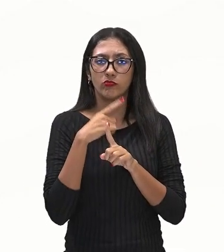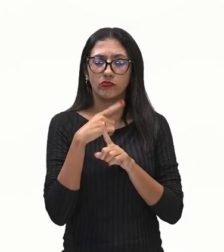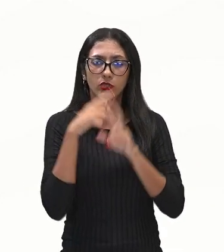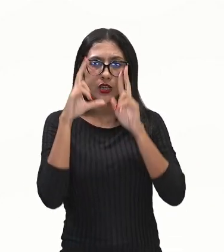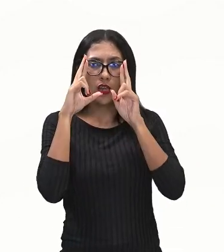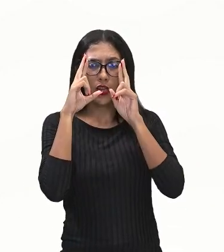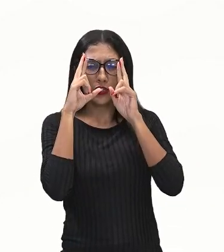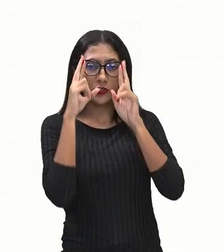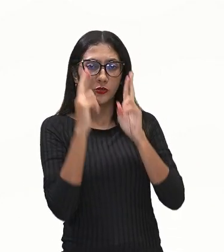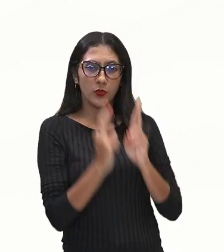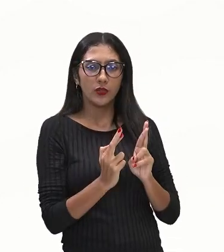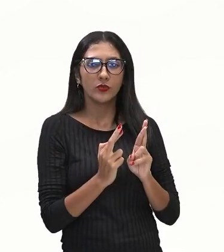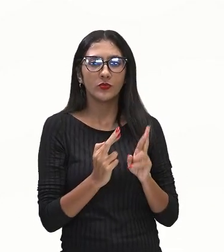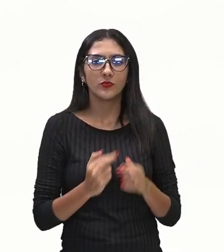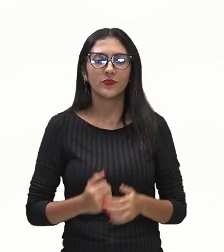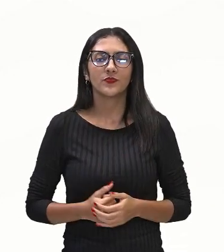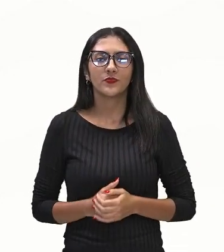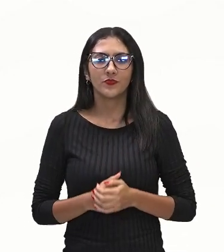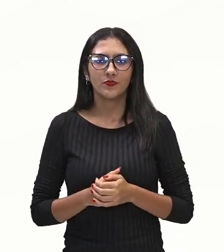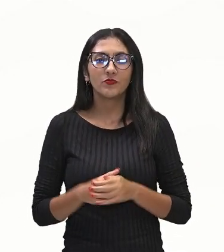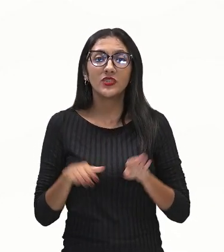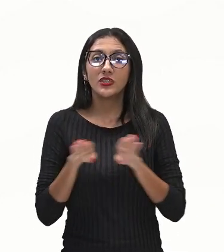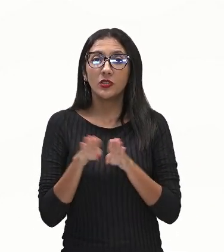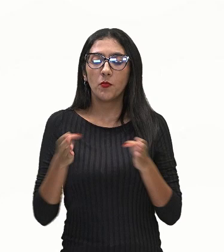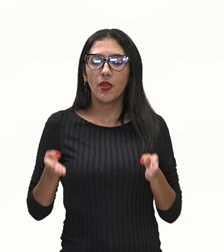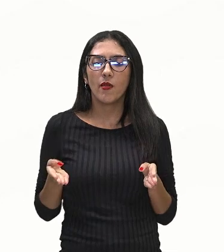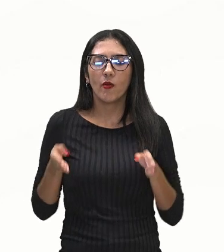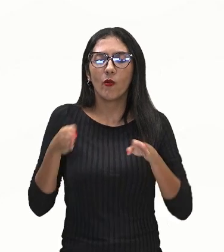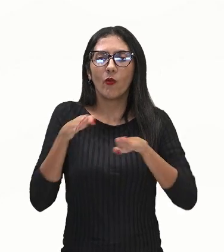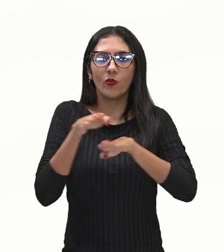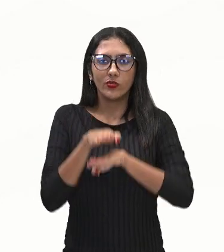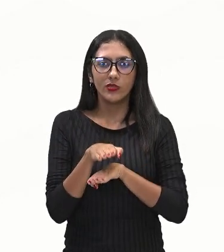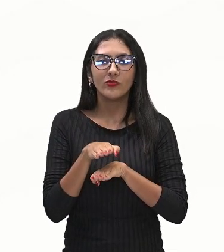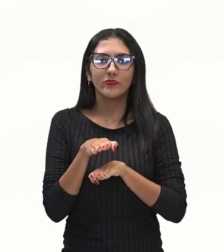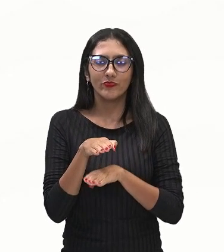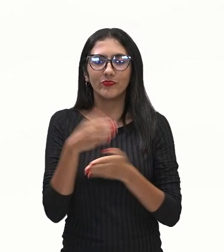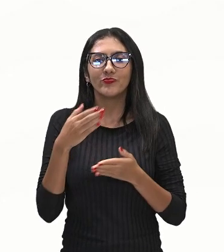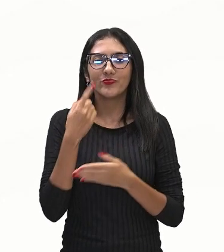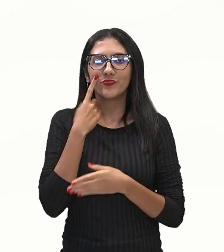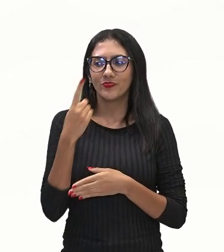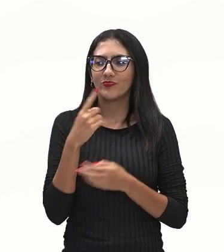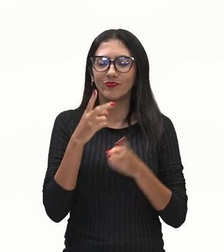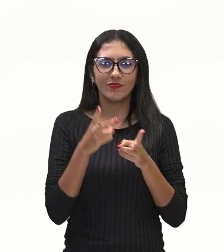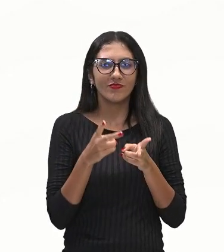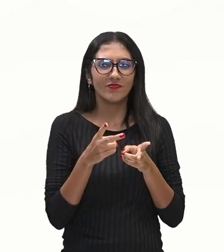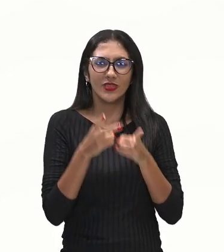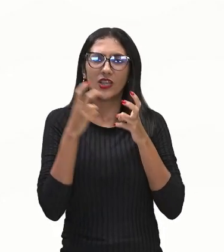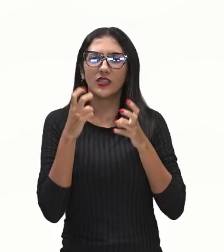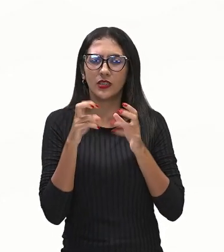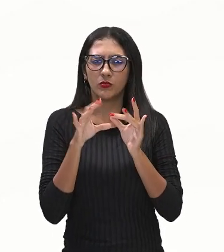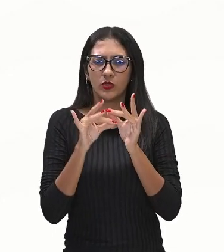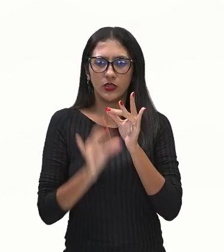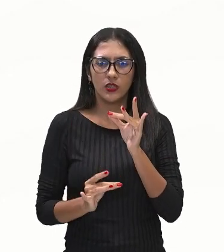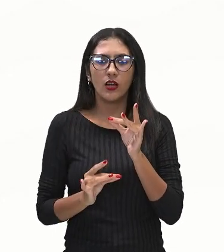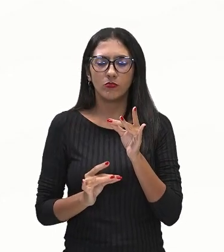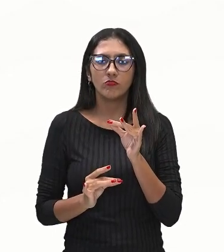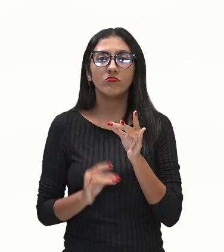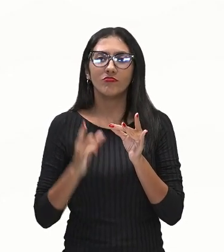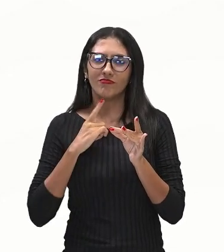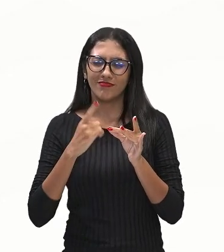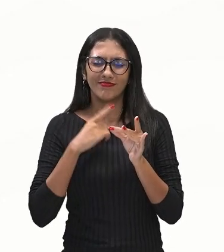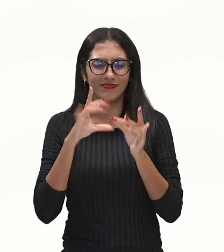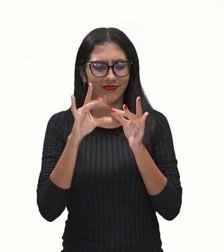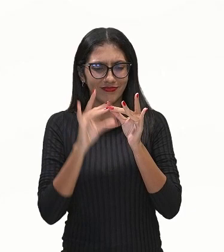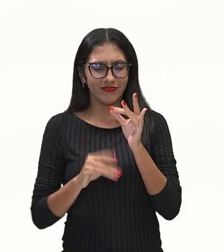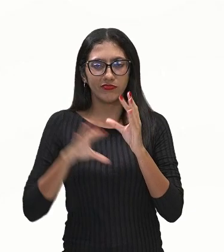gente continua, e inclusive. Então, perceba, voltando aqui, que eu realmente estou detalhando essa ideia